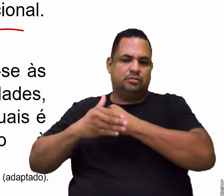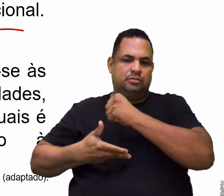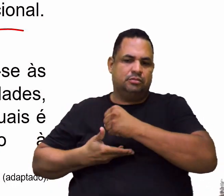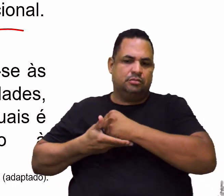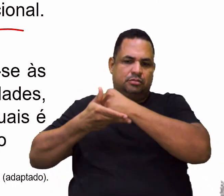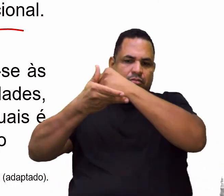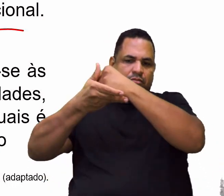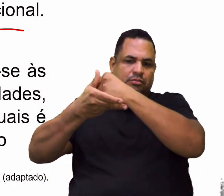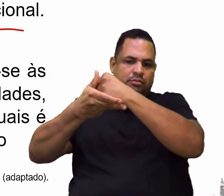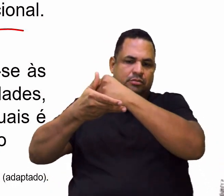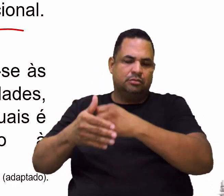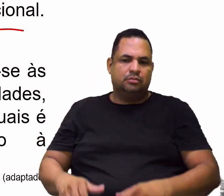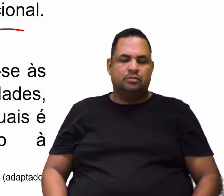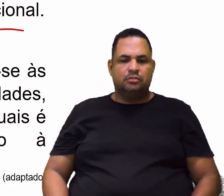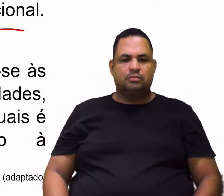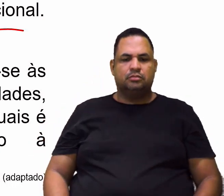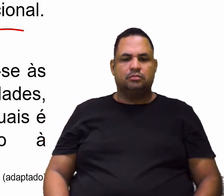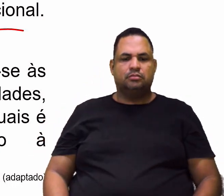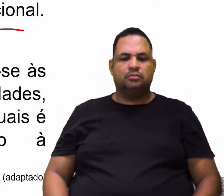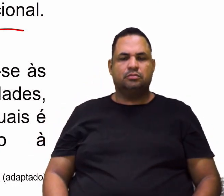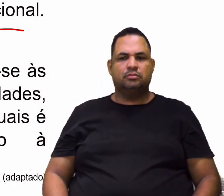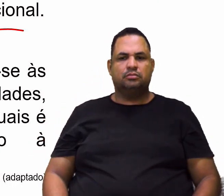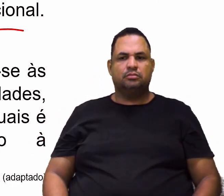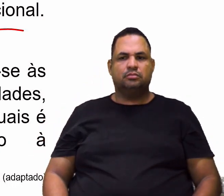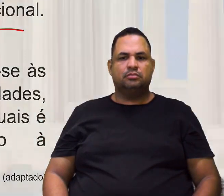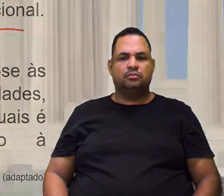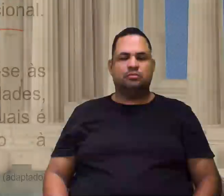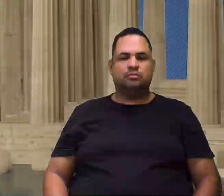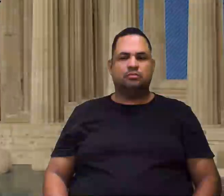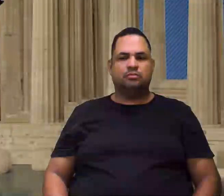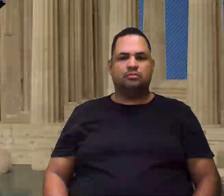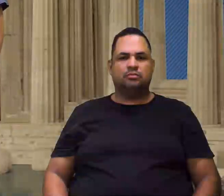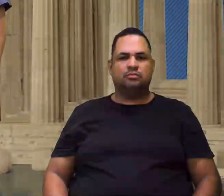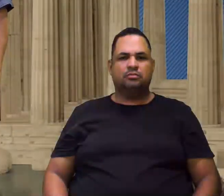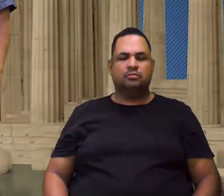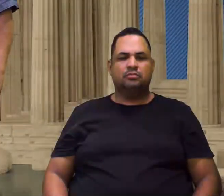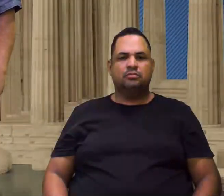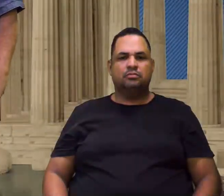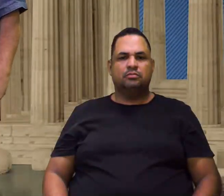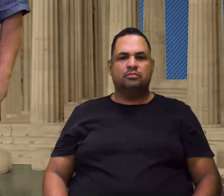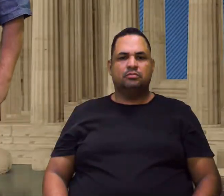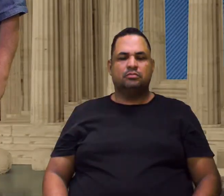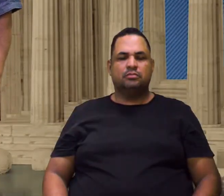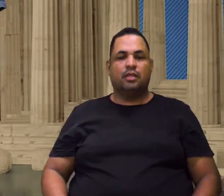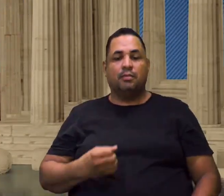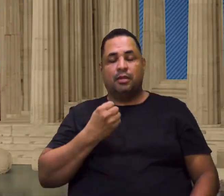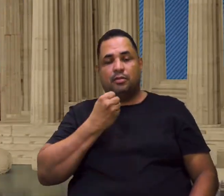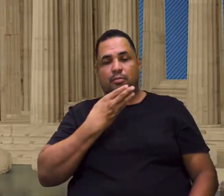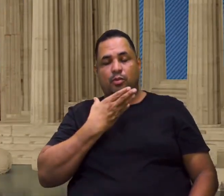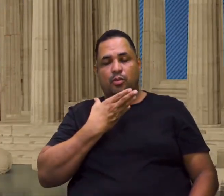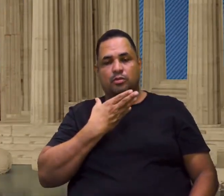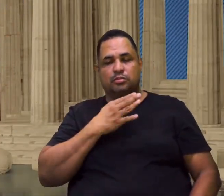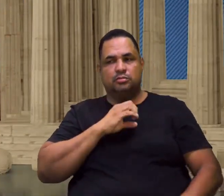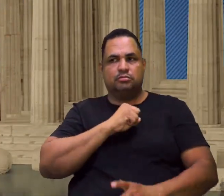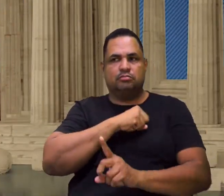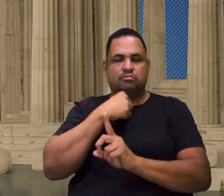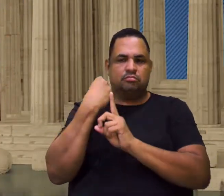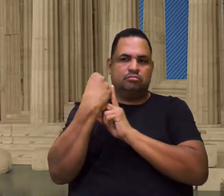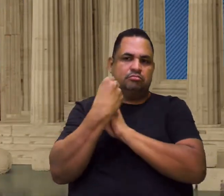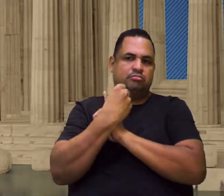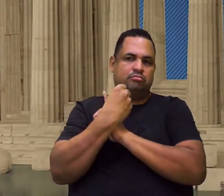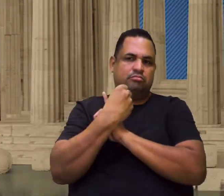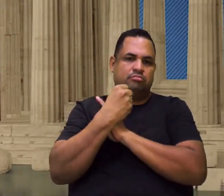sustentabilidade. Então tá aí, ó. Gente, infelizmente, nós, ou felizmente, né, para o bem da sociedade e do